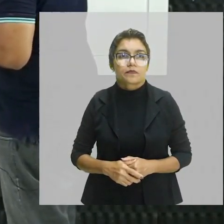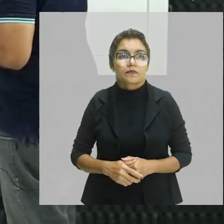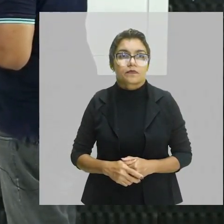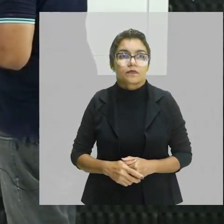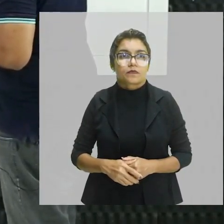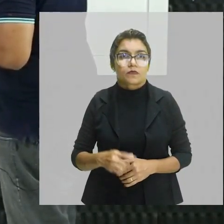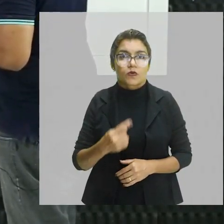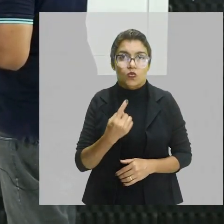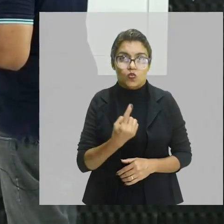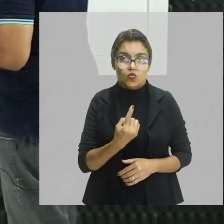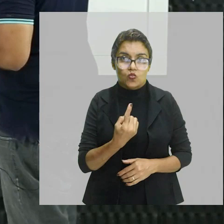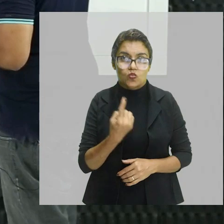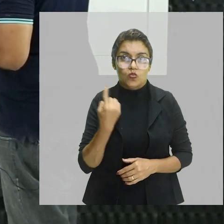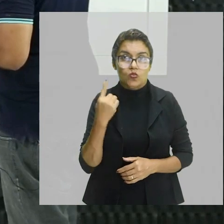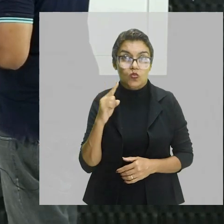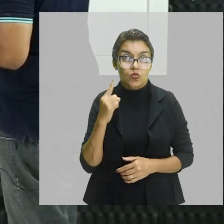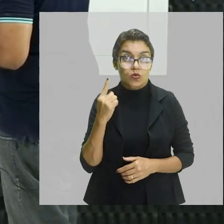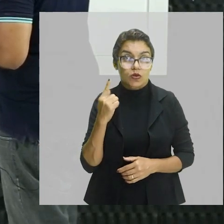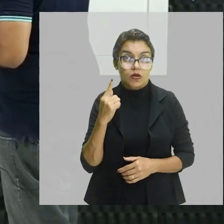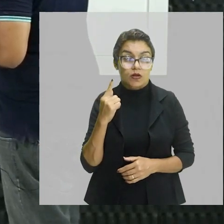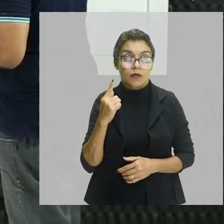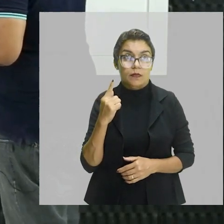ele é de 1 grama por